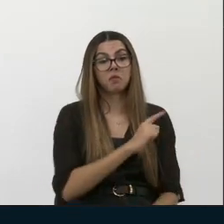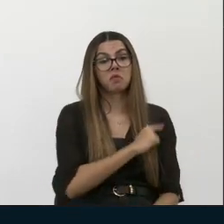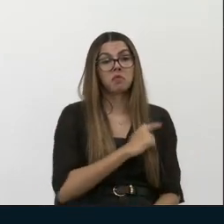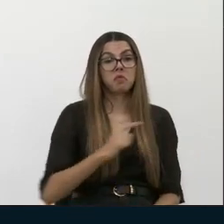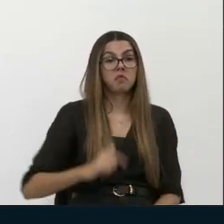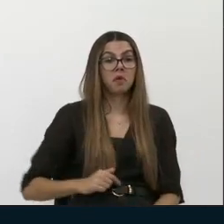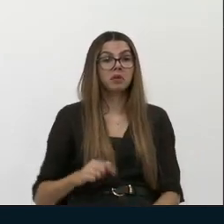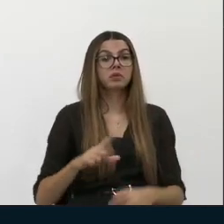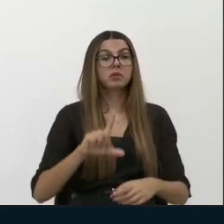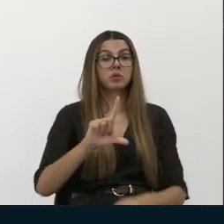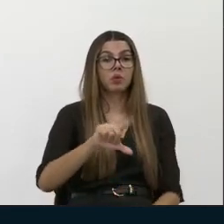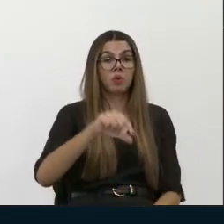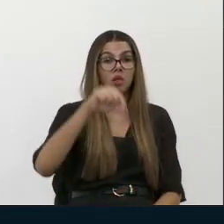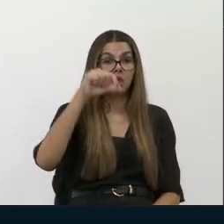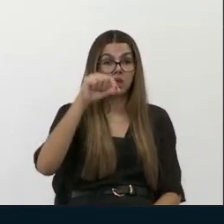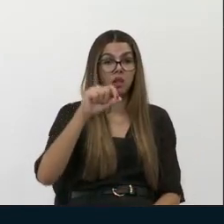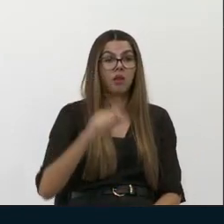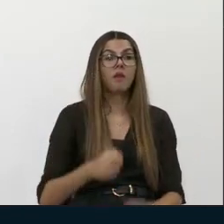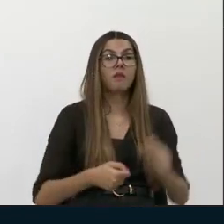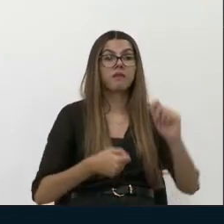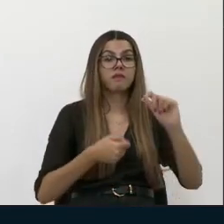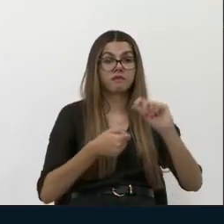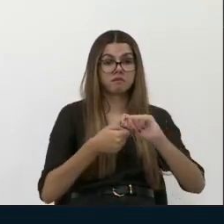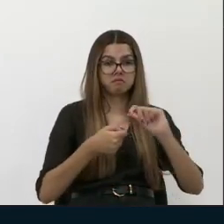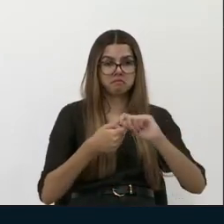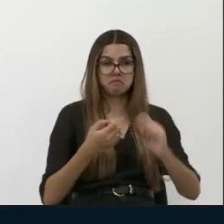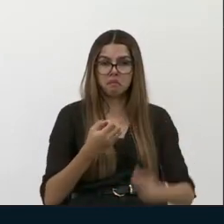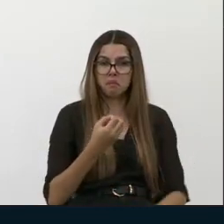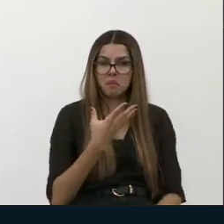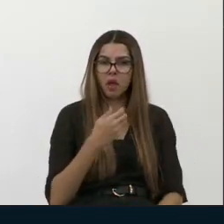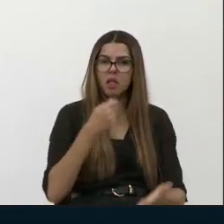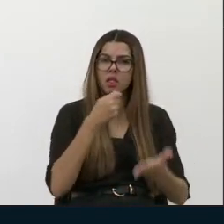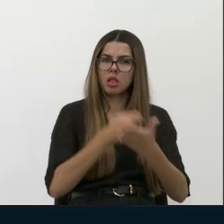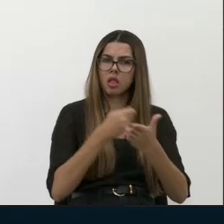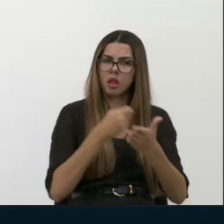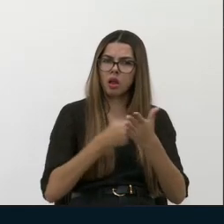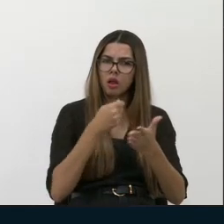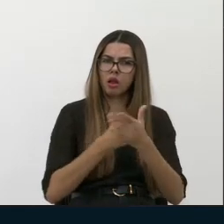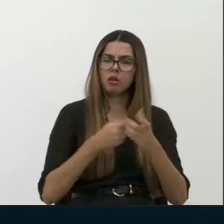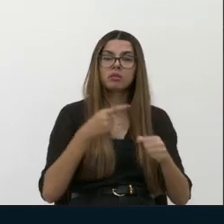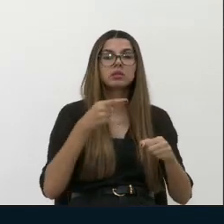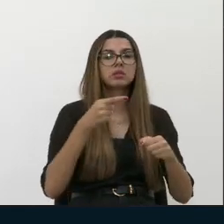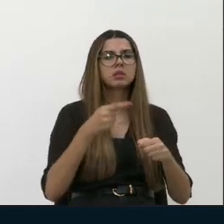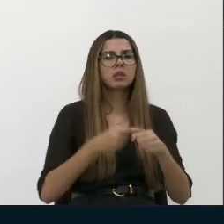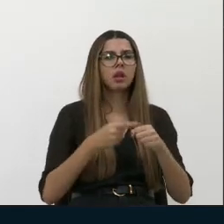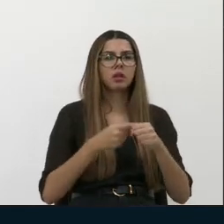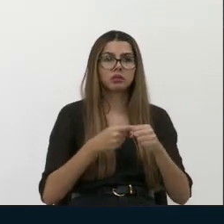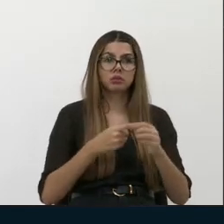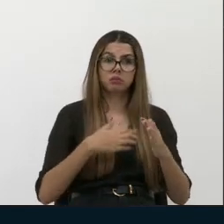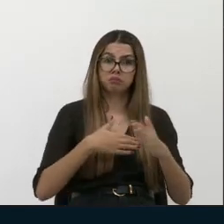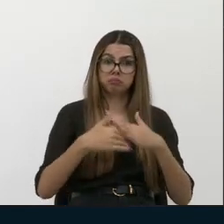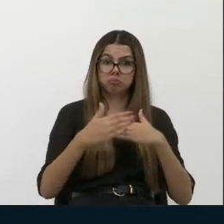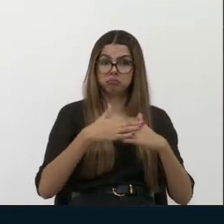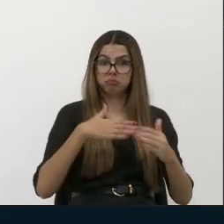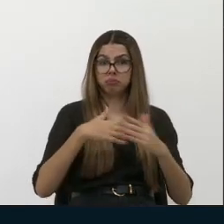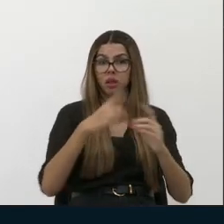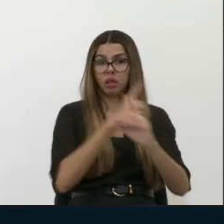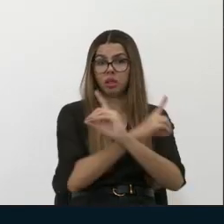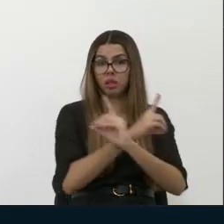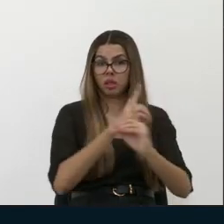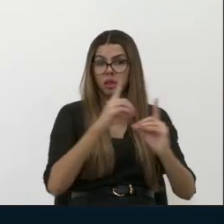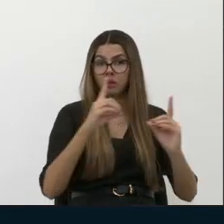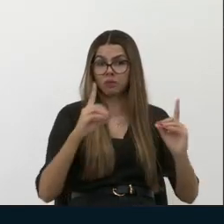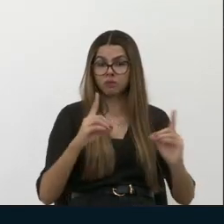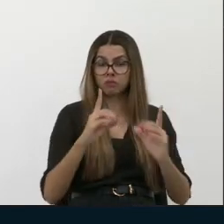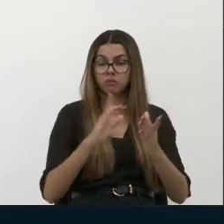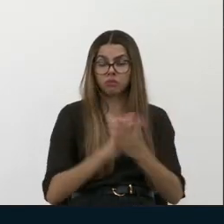para fazer o bem e lutar pelo bem por toda a cidade. E não fazer de conta que a rodovia Presidente Dutra não passa